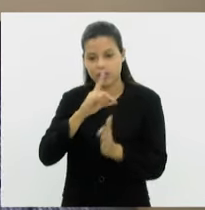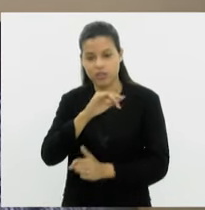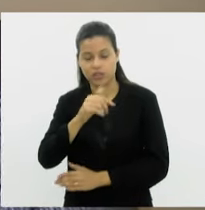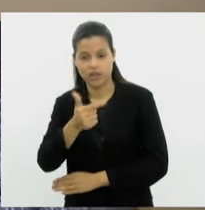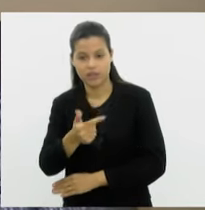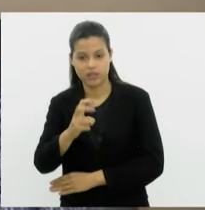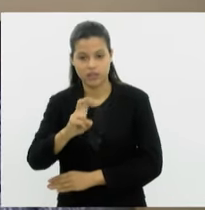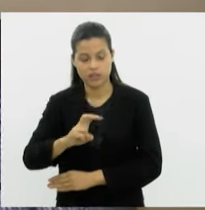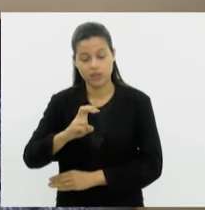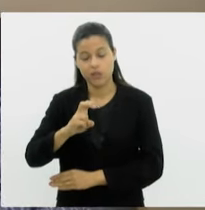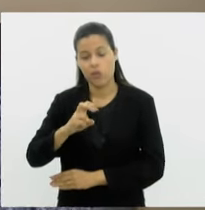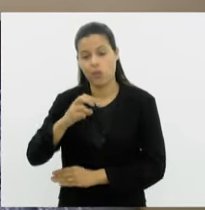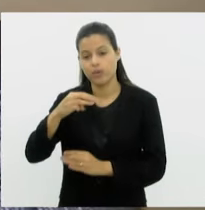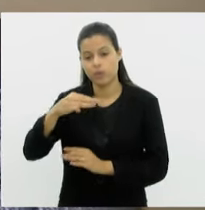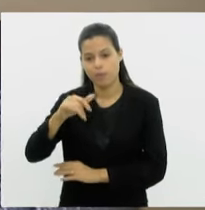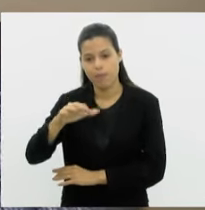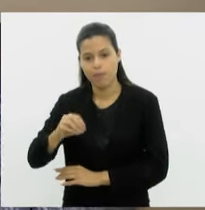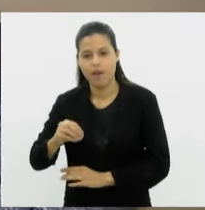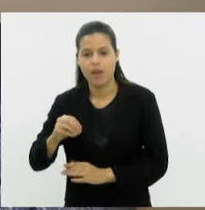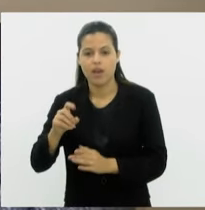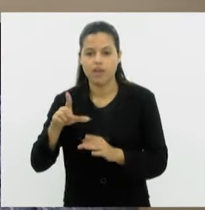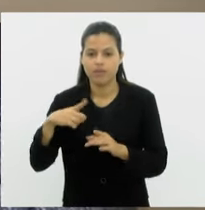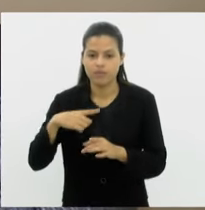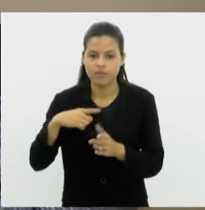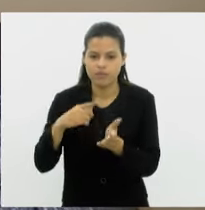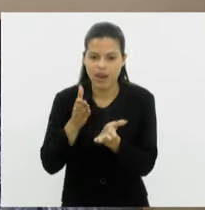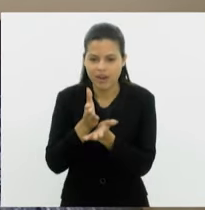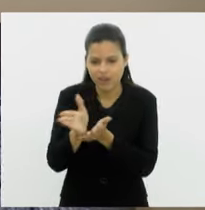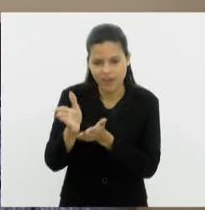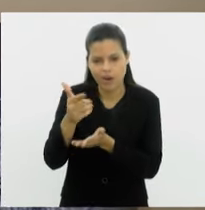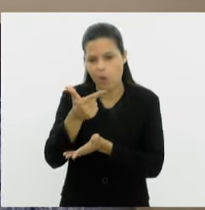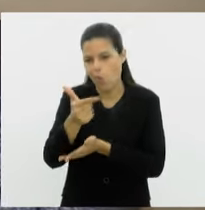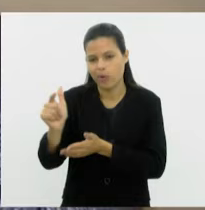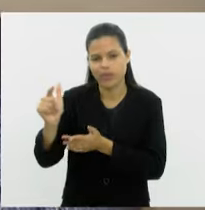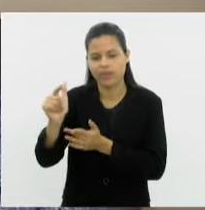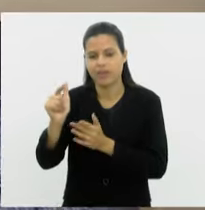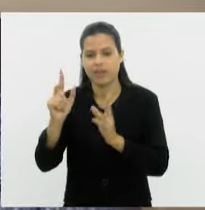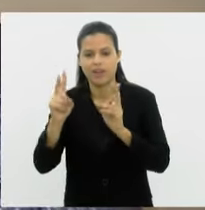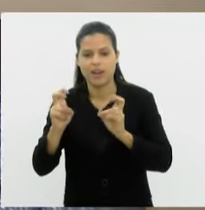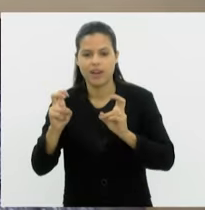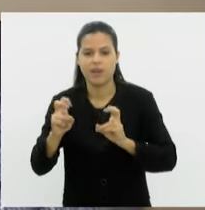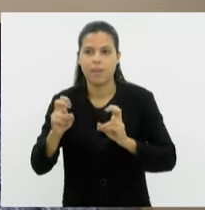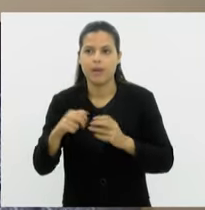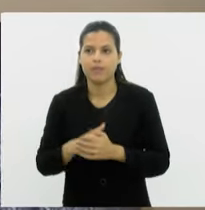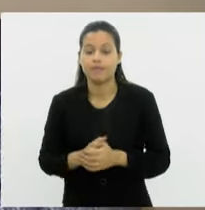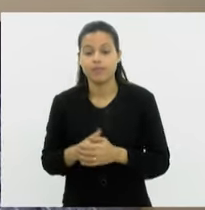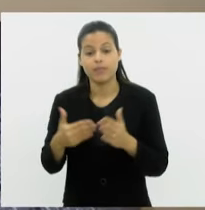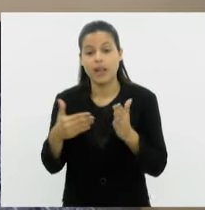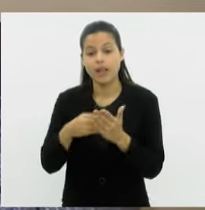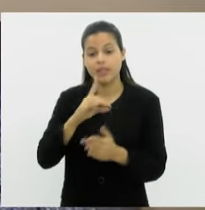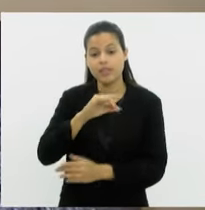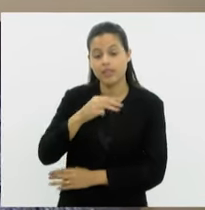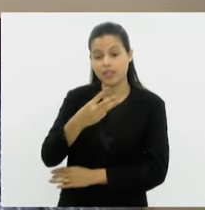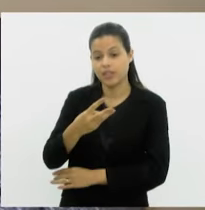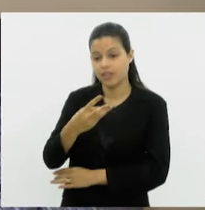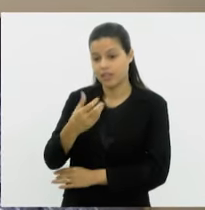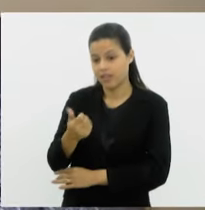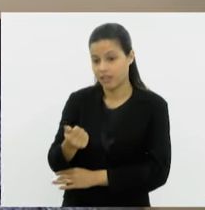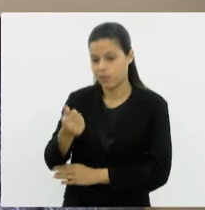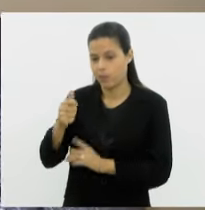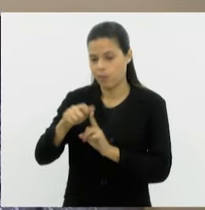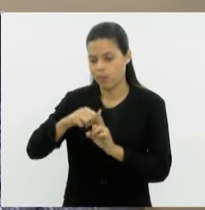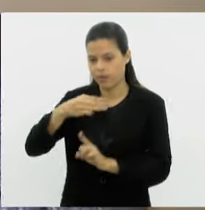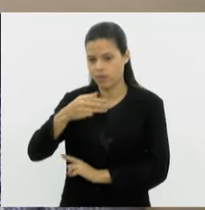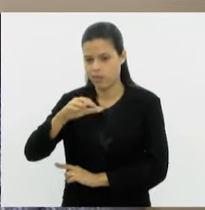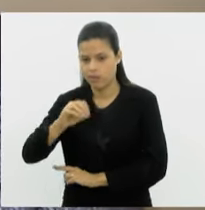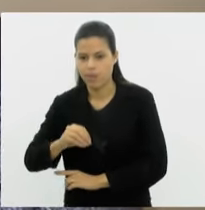eixo Linhas Insurgentes no Centro Municipal de Artes L8 Sica. Até o dia 31 de maio você confere no